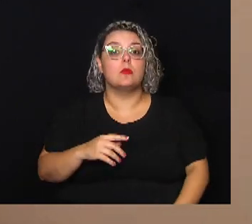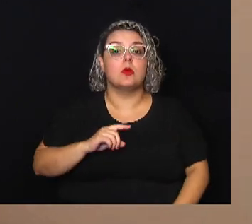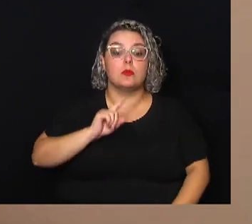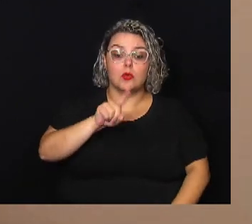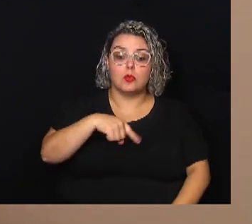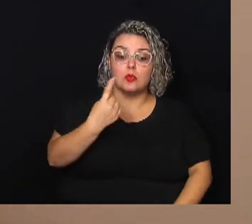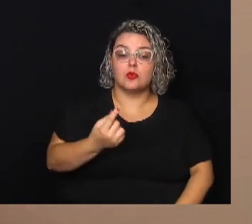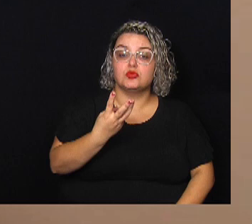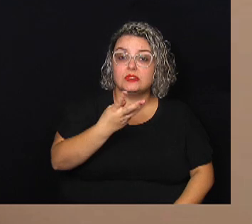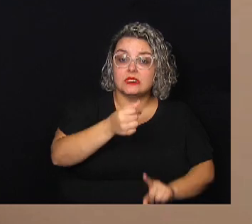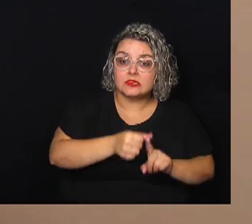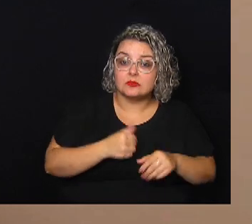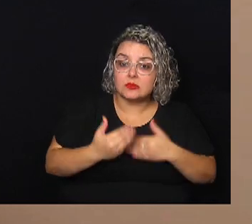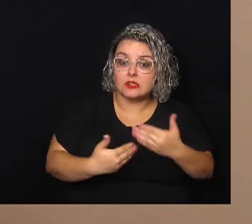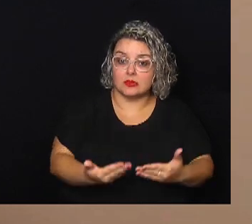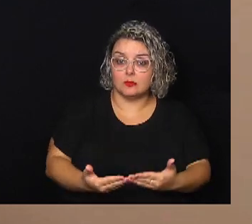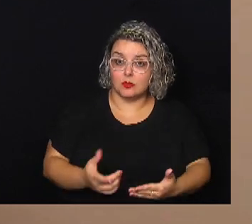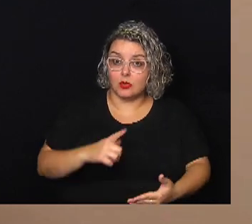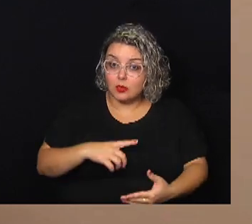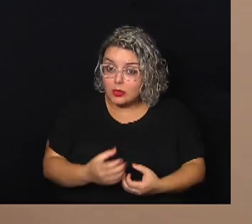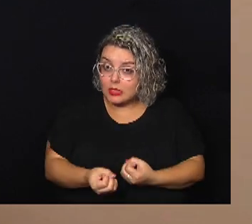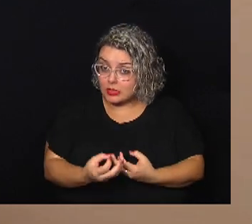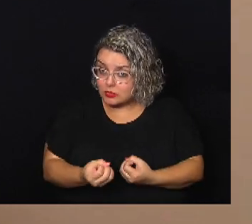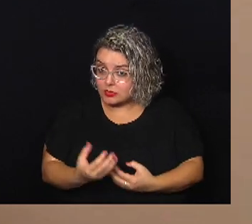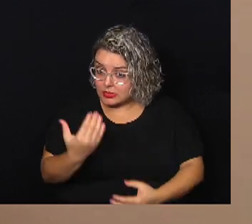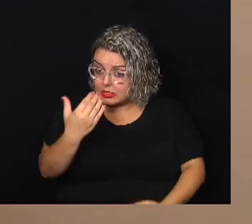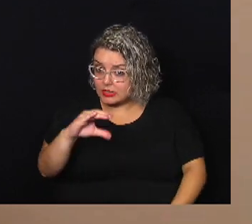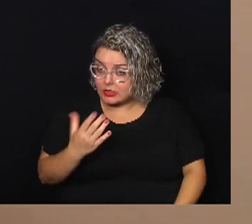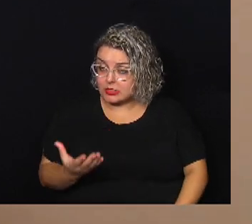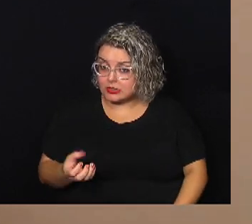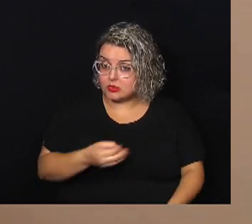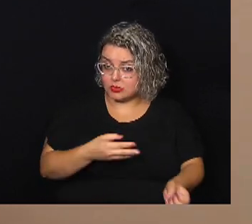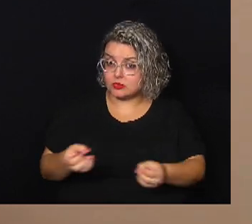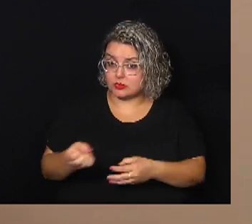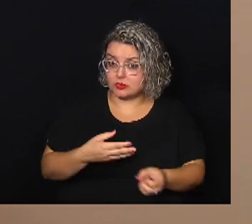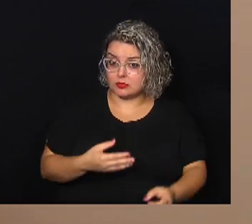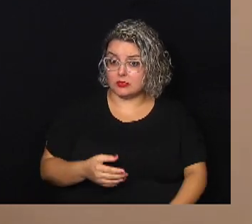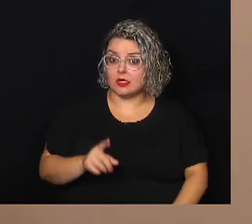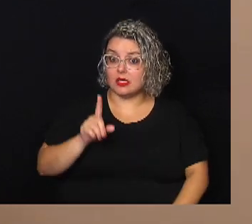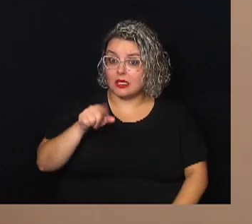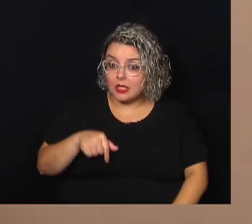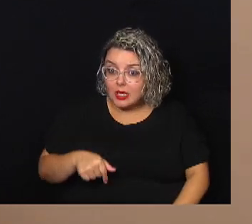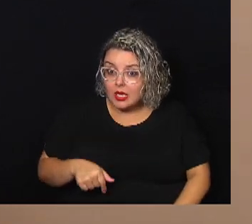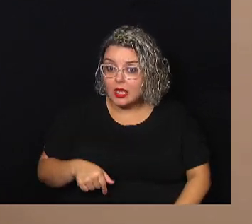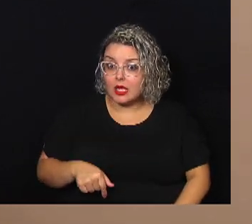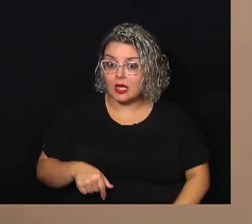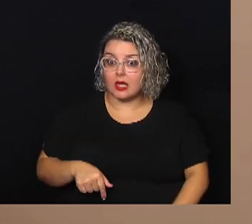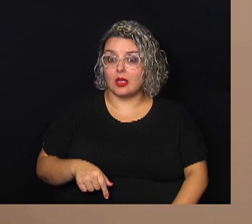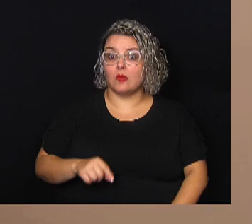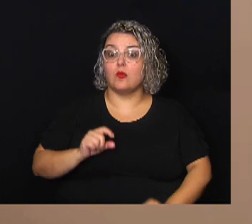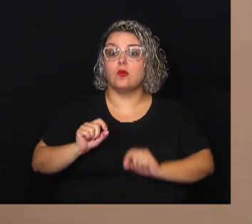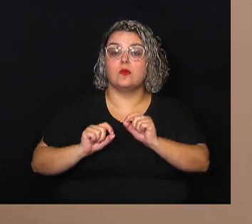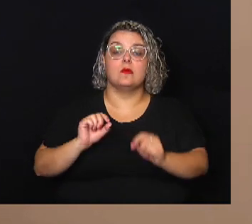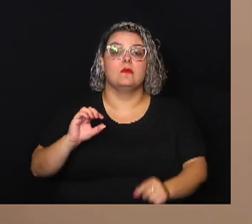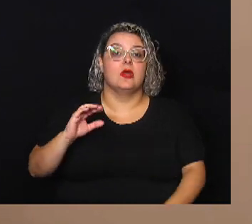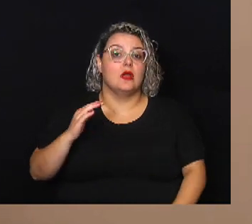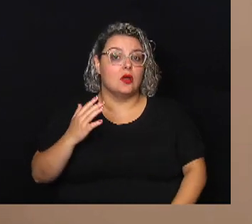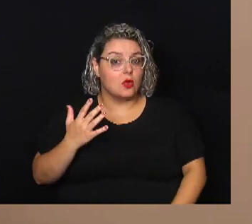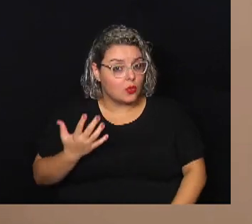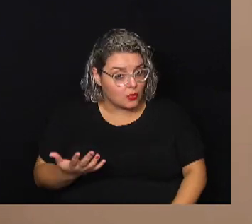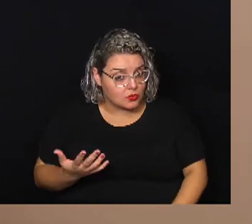triênio. Então esse dado que nós temos, publicado atualmente, ele estima os casos de câncer